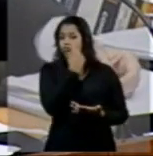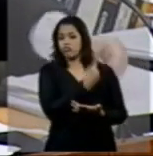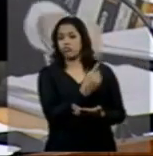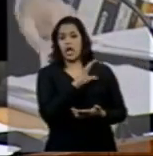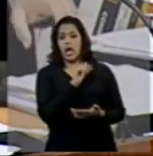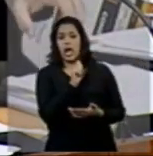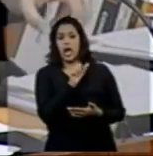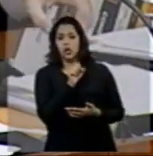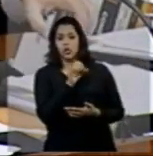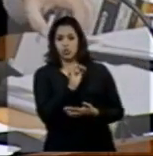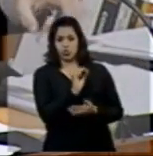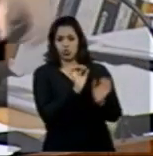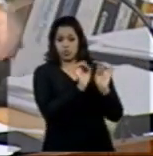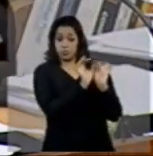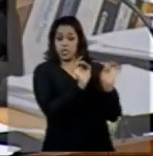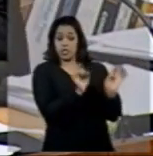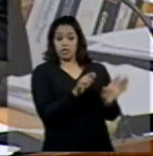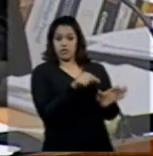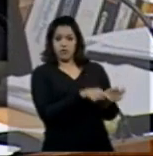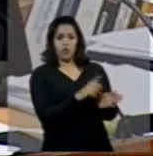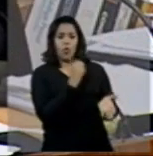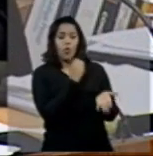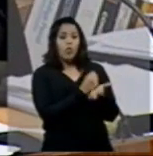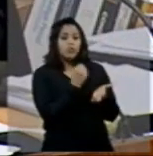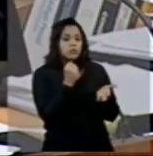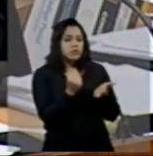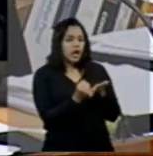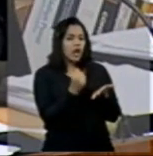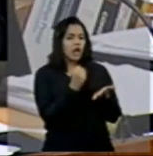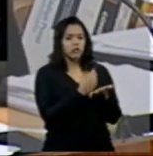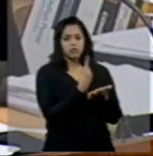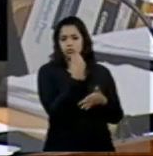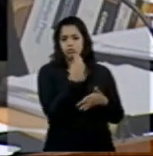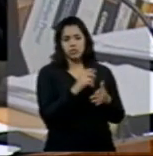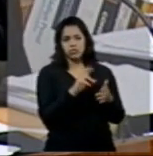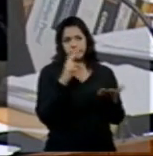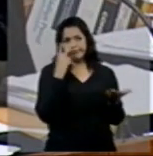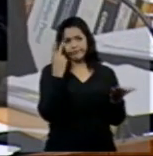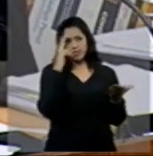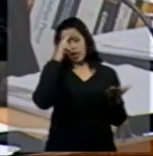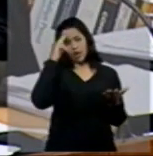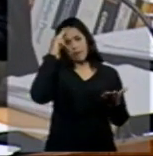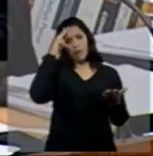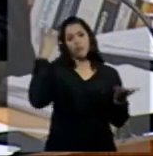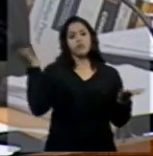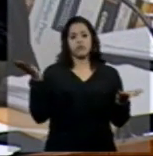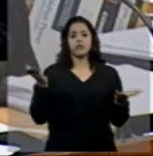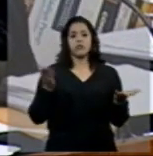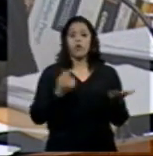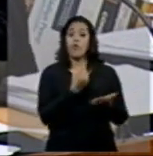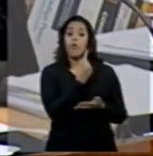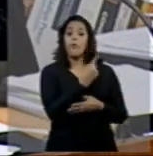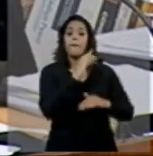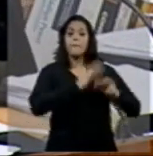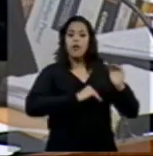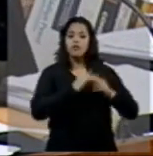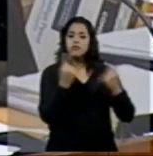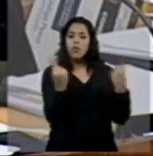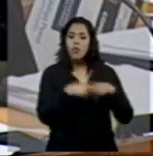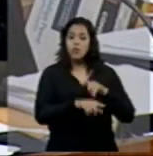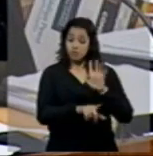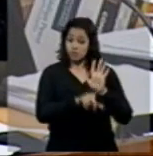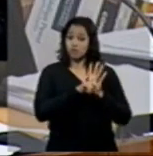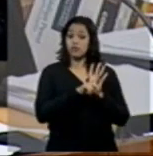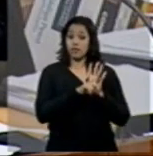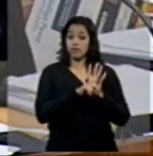específico, contrato, determinada hipótese, se houver uma prática